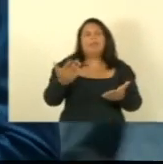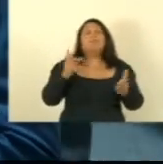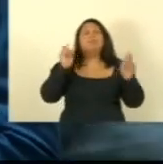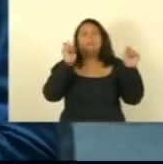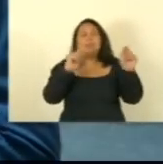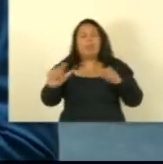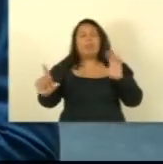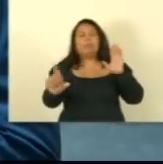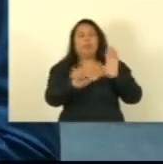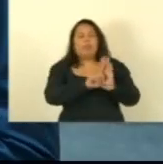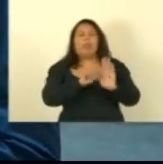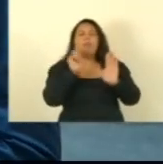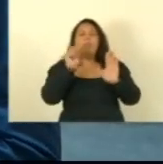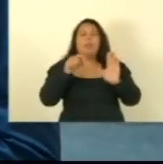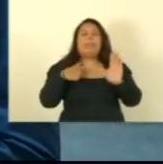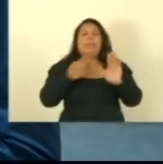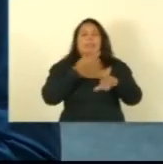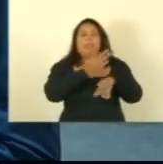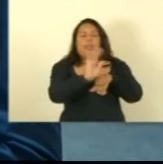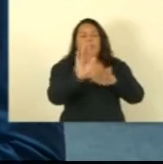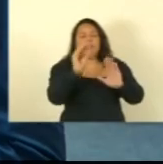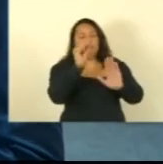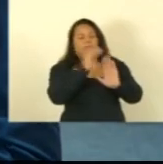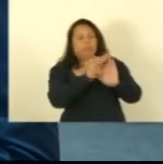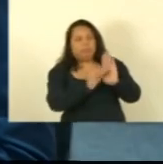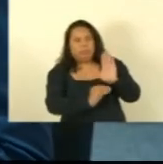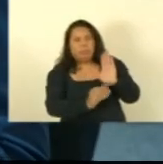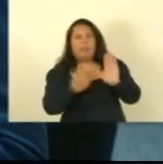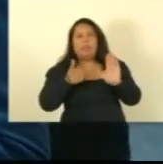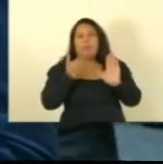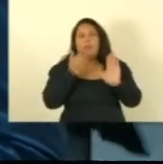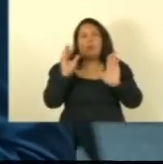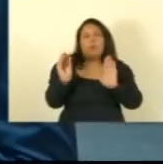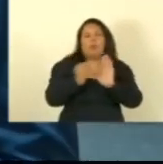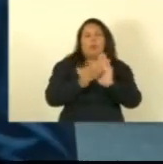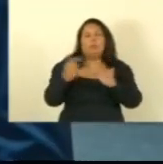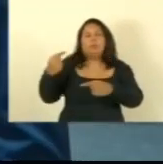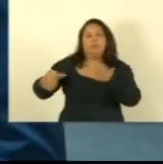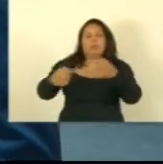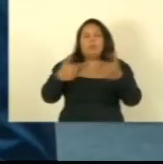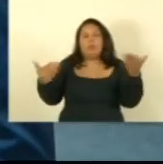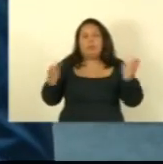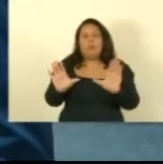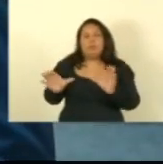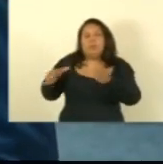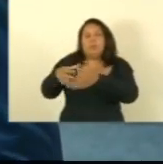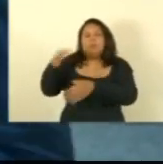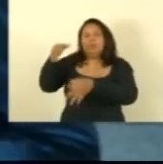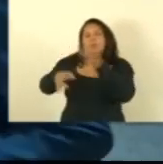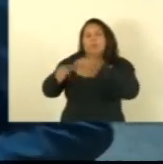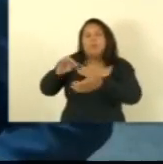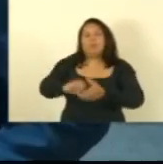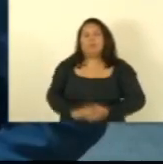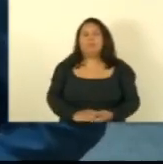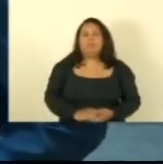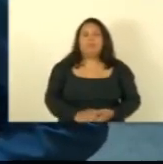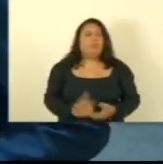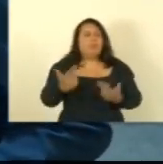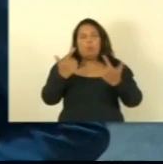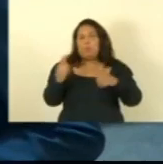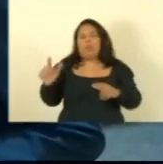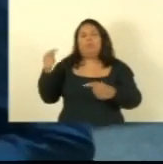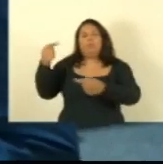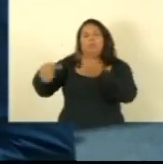constitucionalidade, legalidade e boa técnica jurídica da matéria e coloco a matéria em discussão na Comissão de Constituição e Justiça. Não tendo